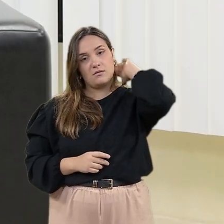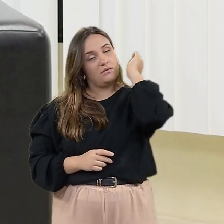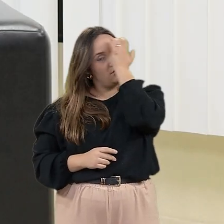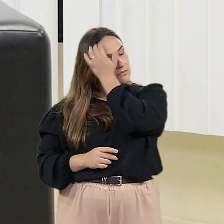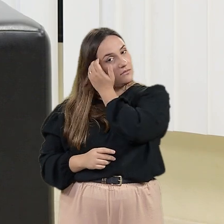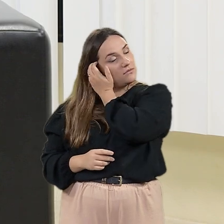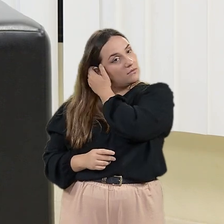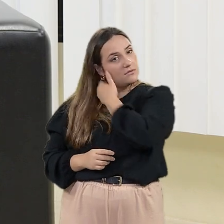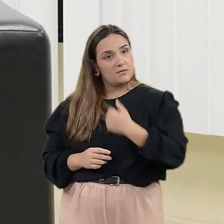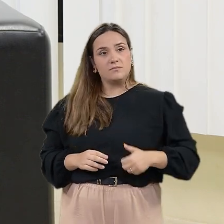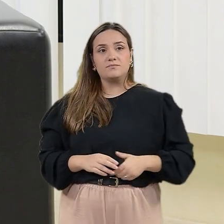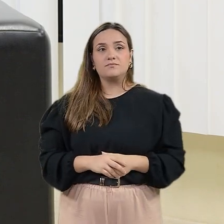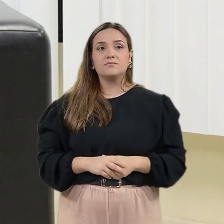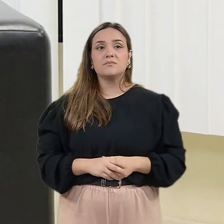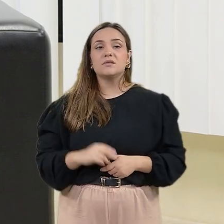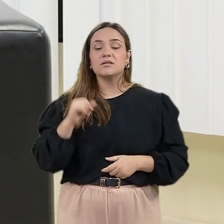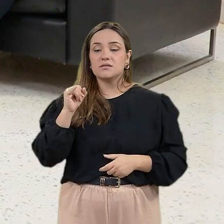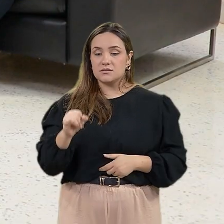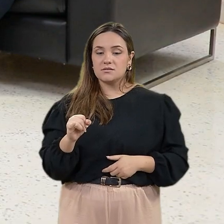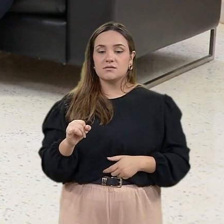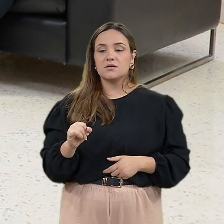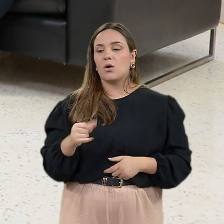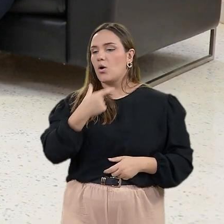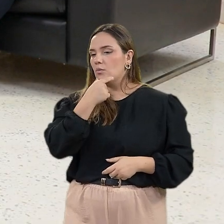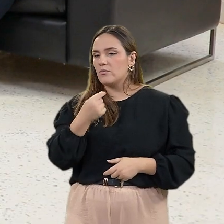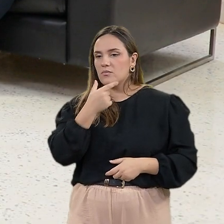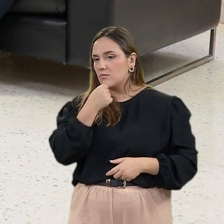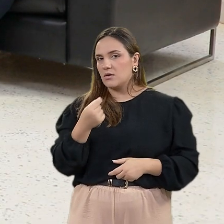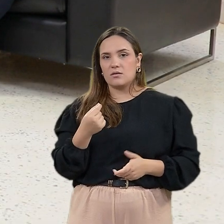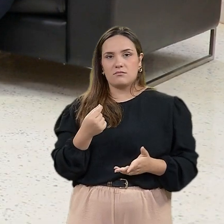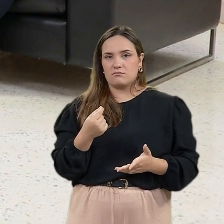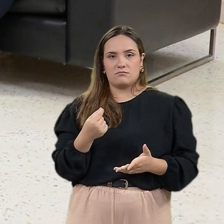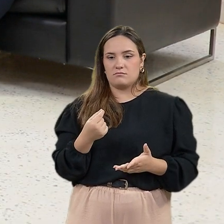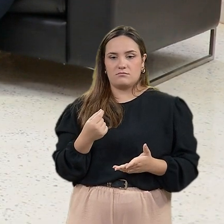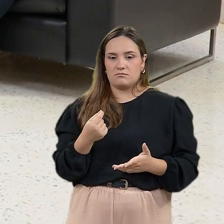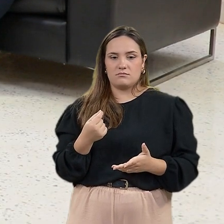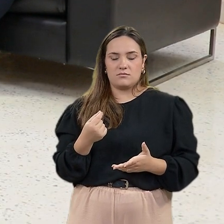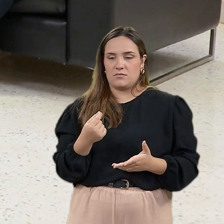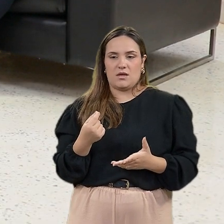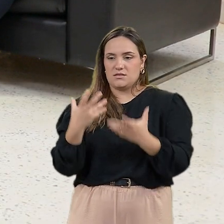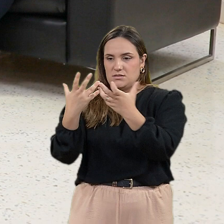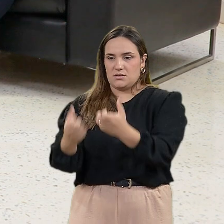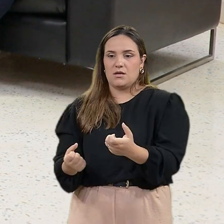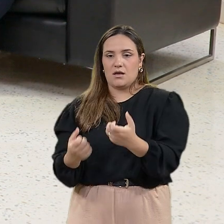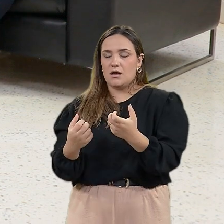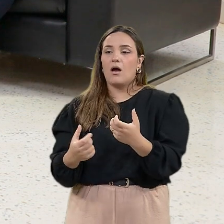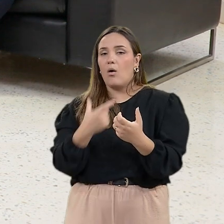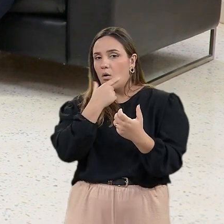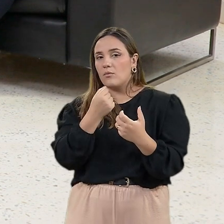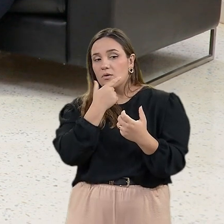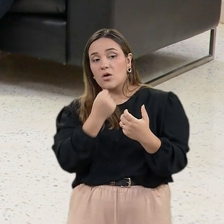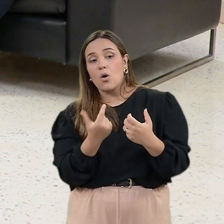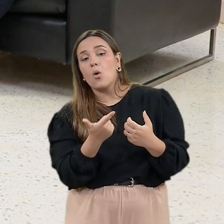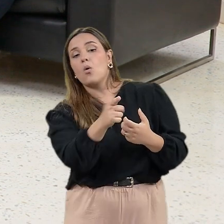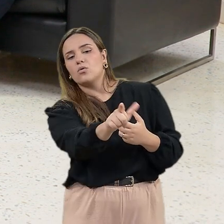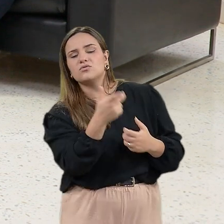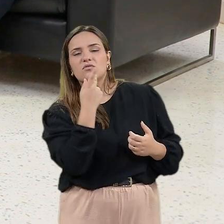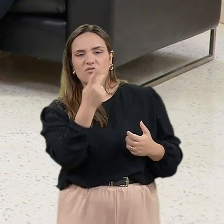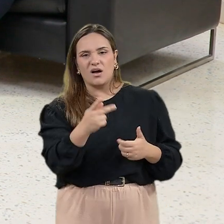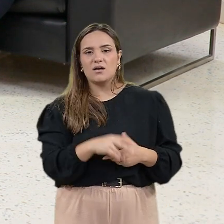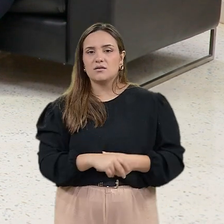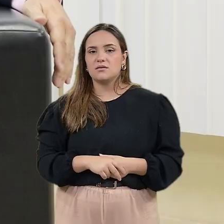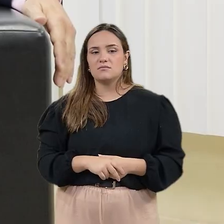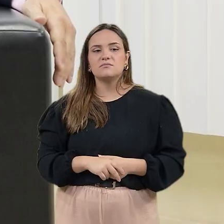Em seguida, algum executivo do gênero masculino faz a mesma proposição, talvez em